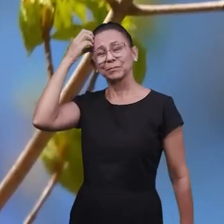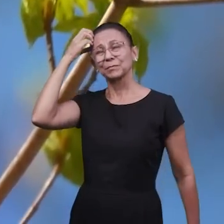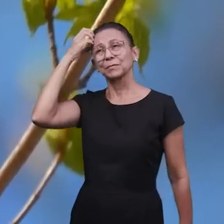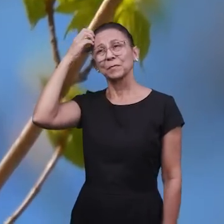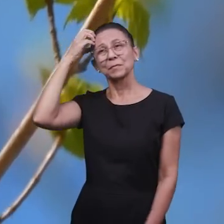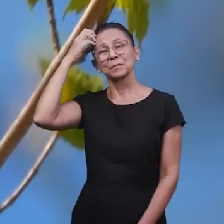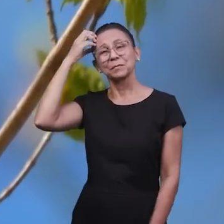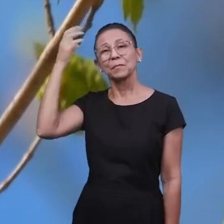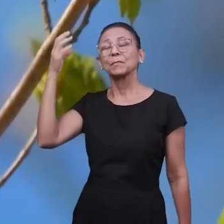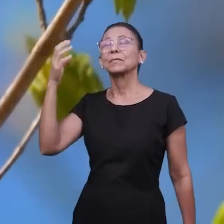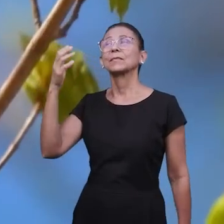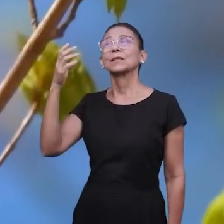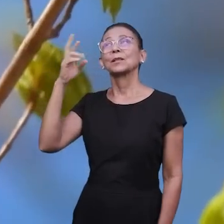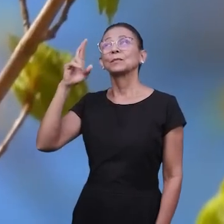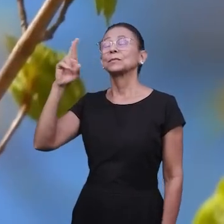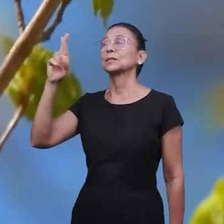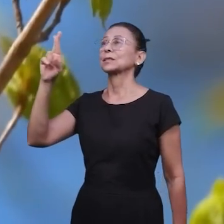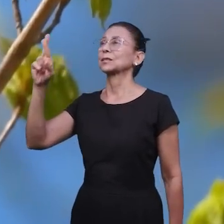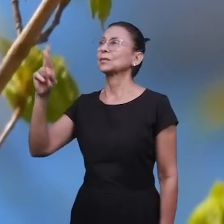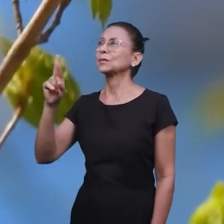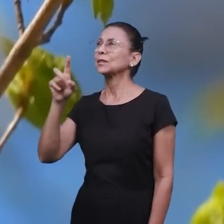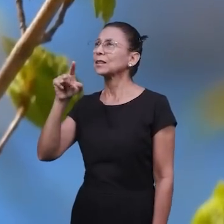voz do meu